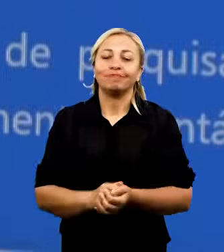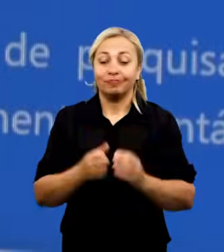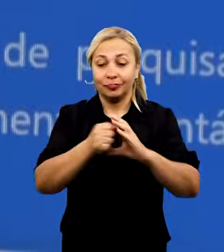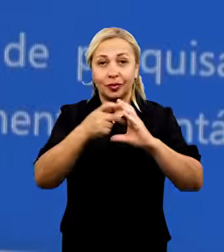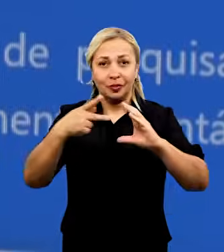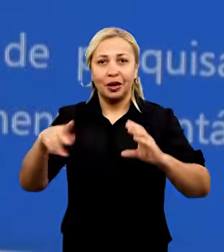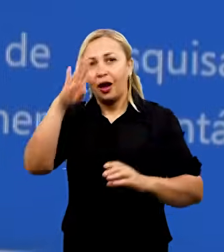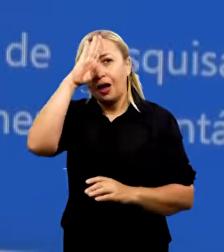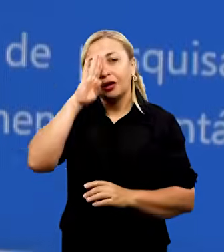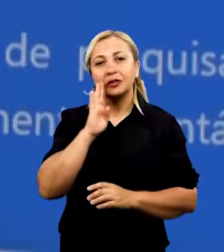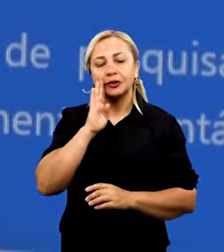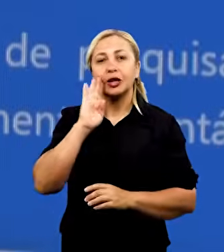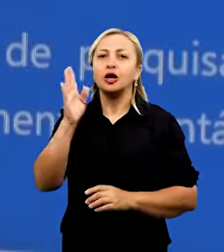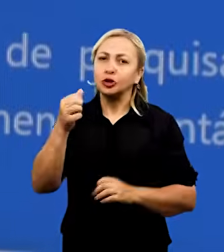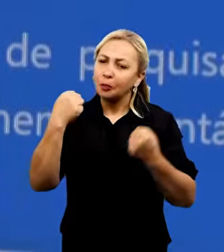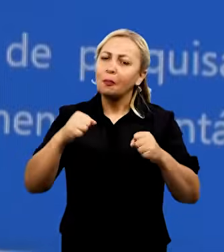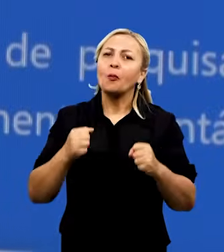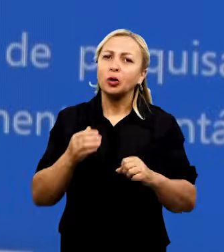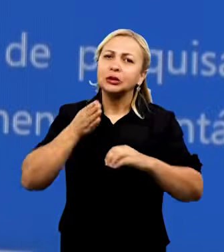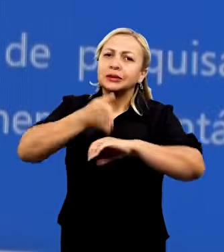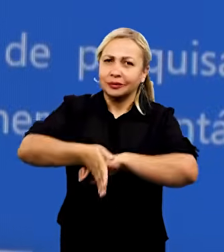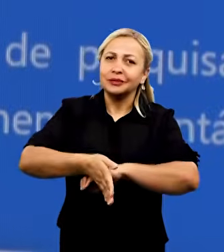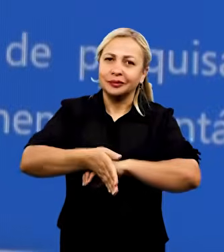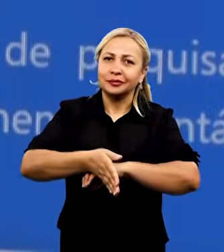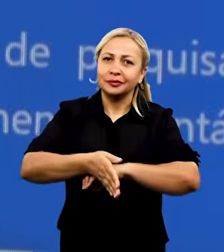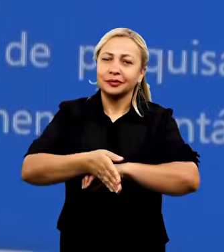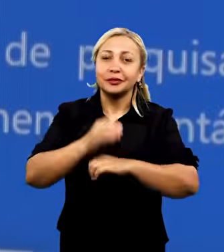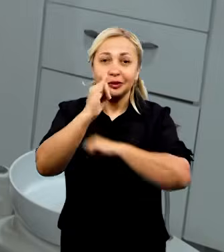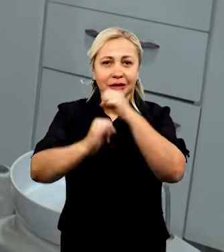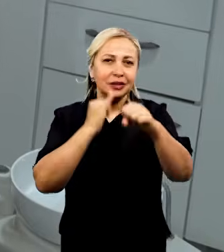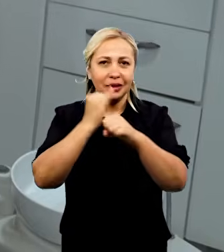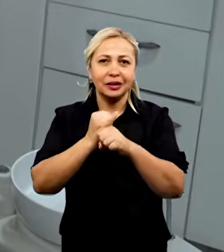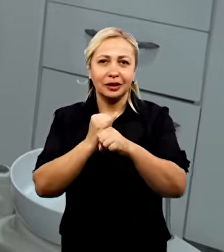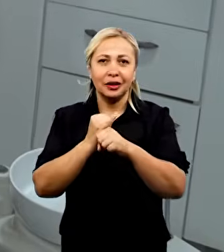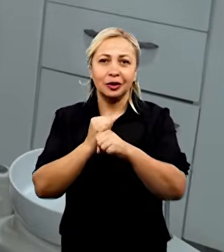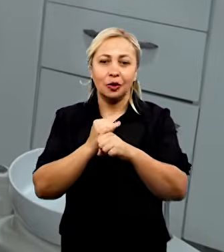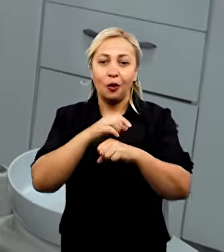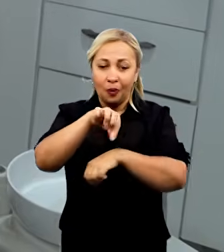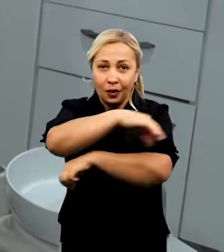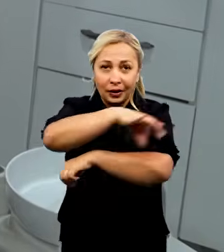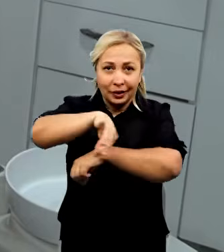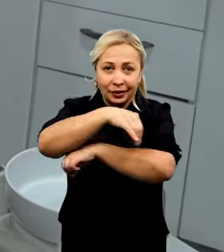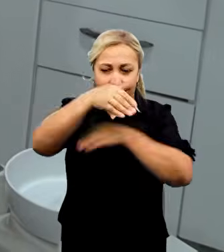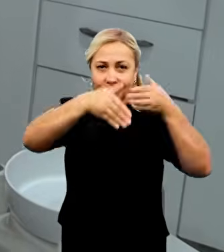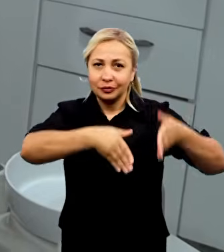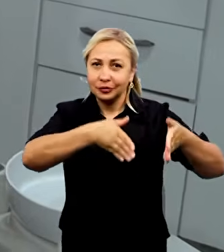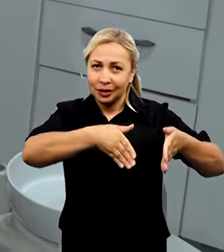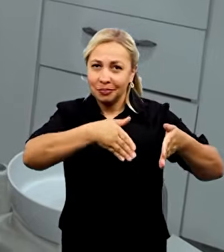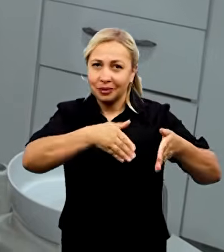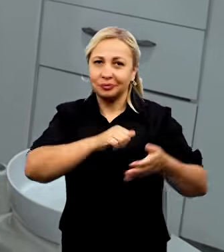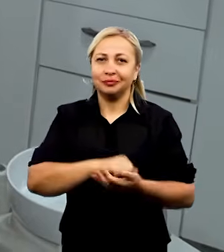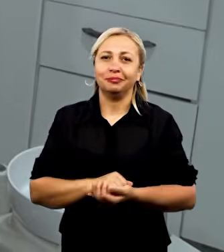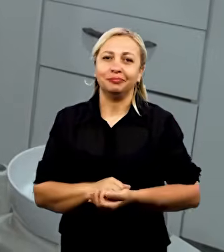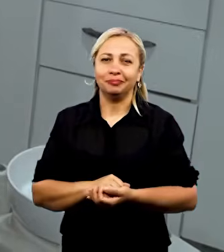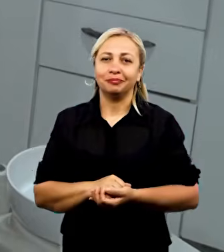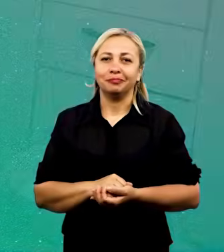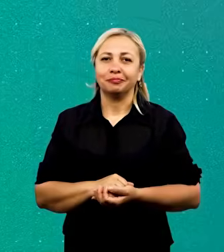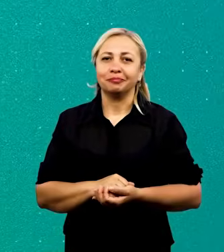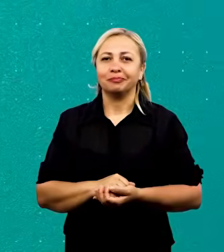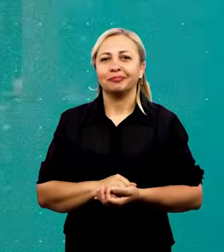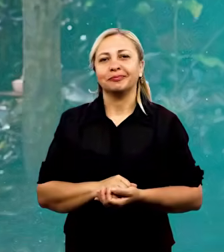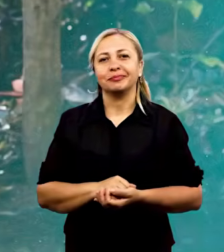A ferramenta é gratuita e já pode ser acessada pela internet. O endereço é esse que aparece aí na